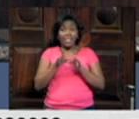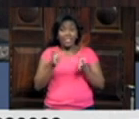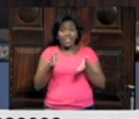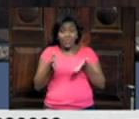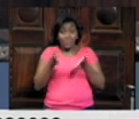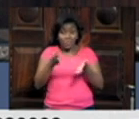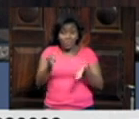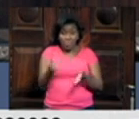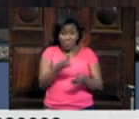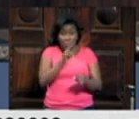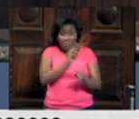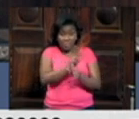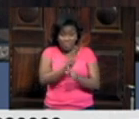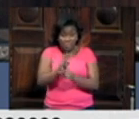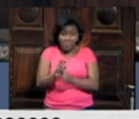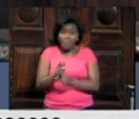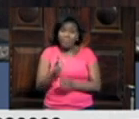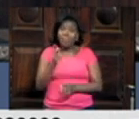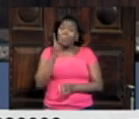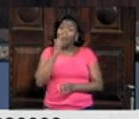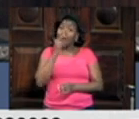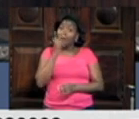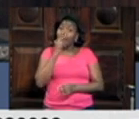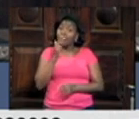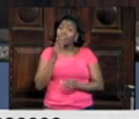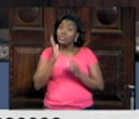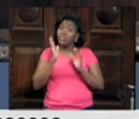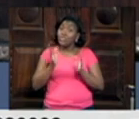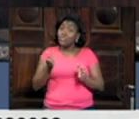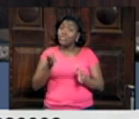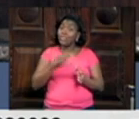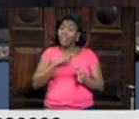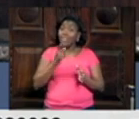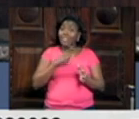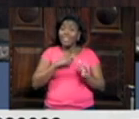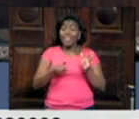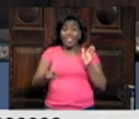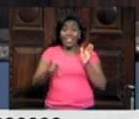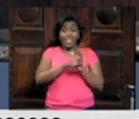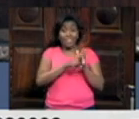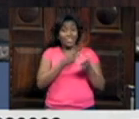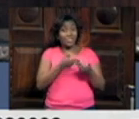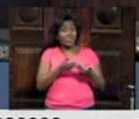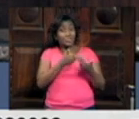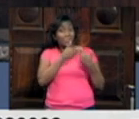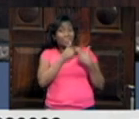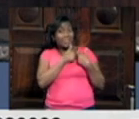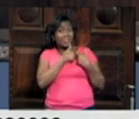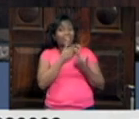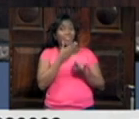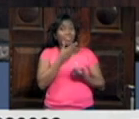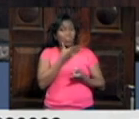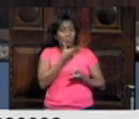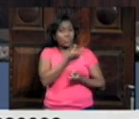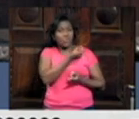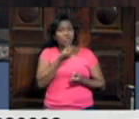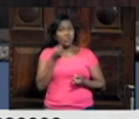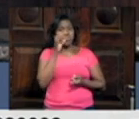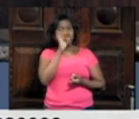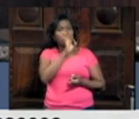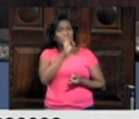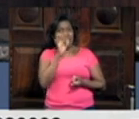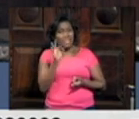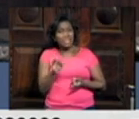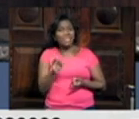novos empréstimos, me parece, e já estamos na lei de responsabilidade, já passamos dos 200%